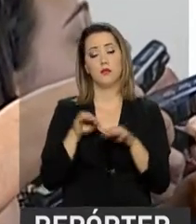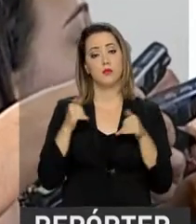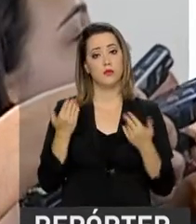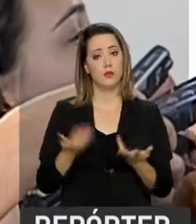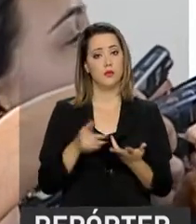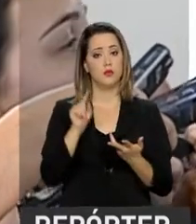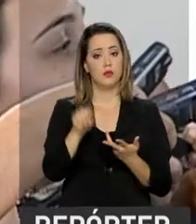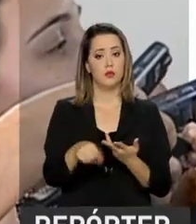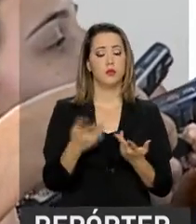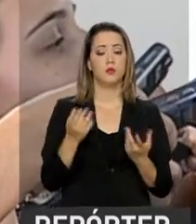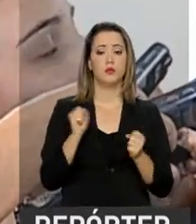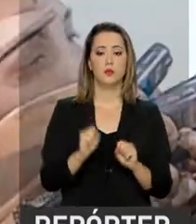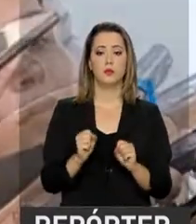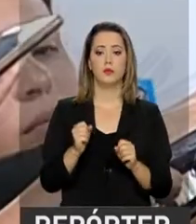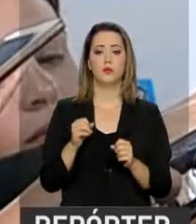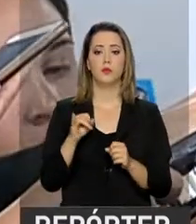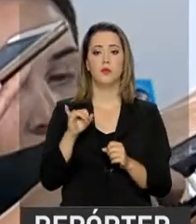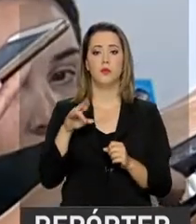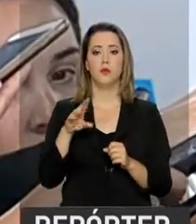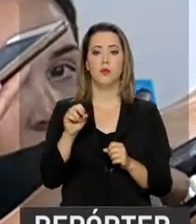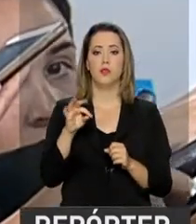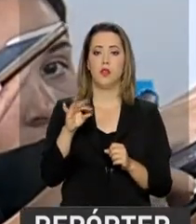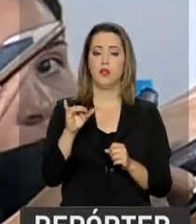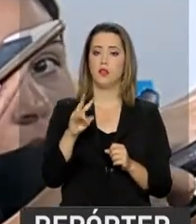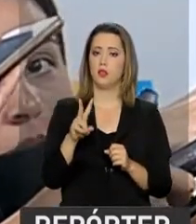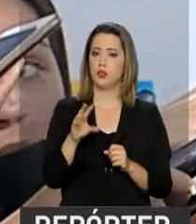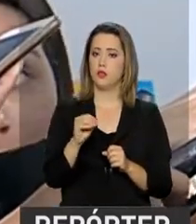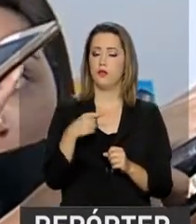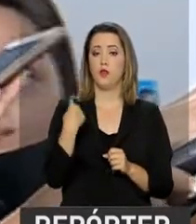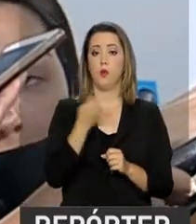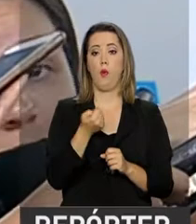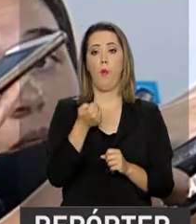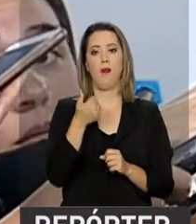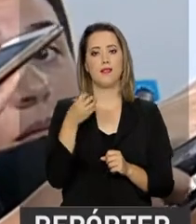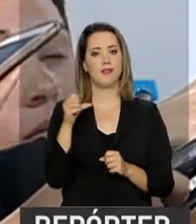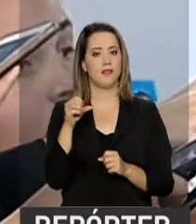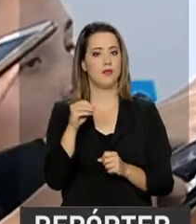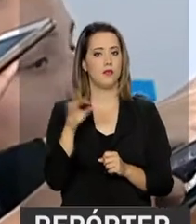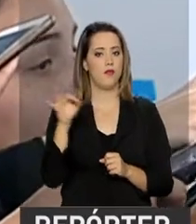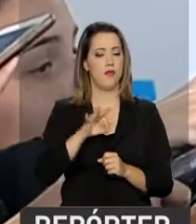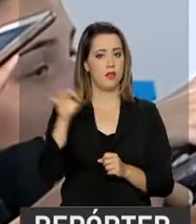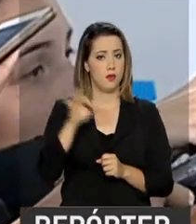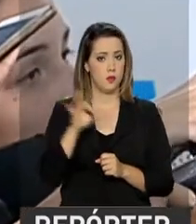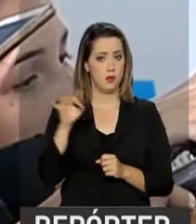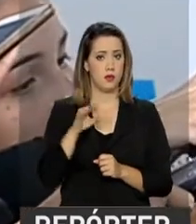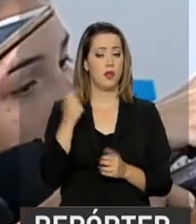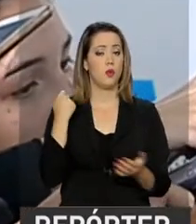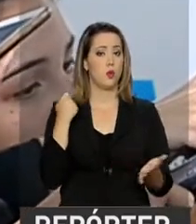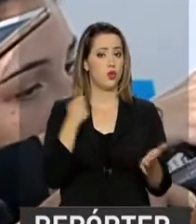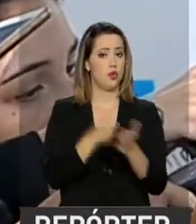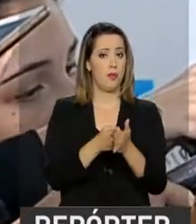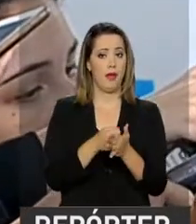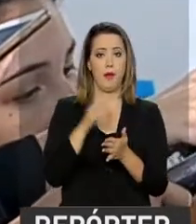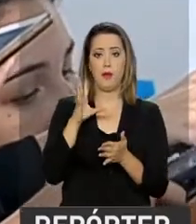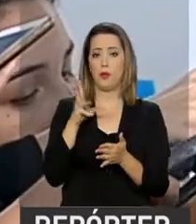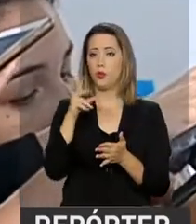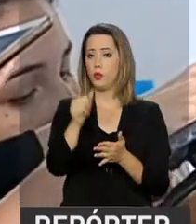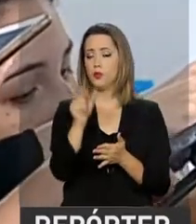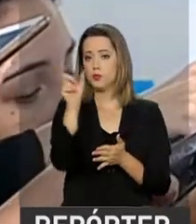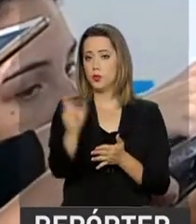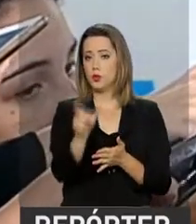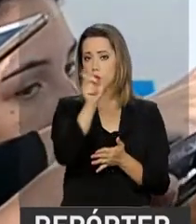tornaram assim inativas e nós tivemos quase 90% de pagamento a todo e